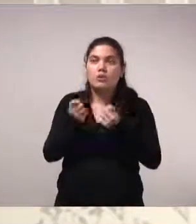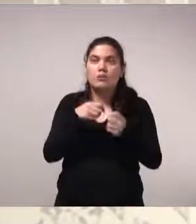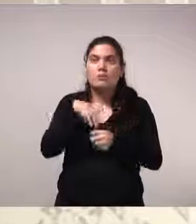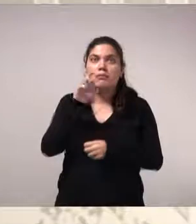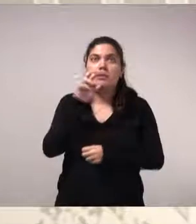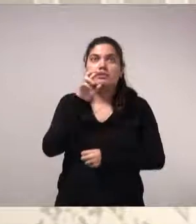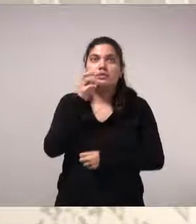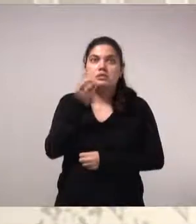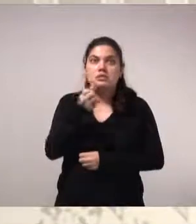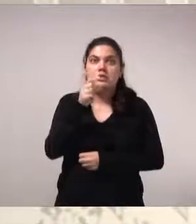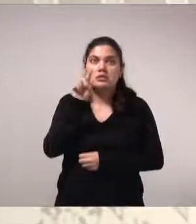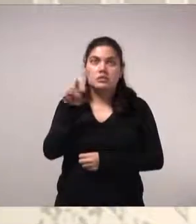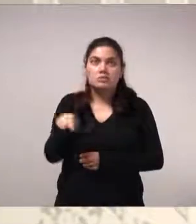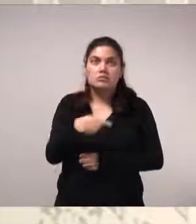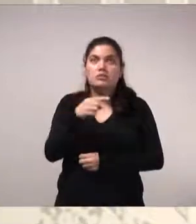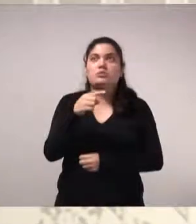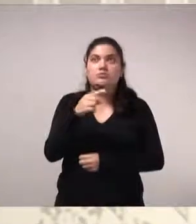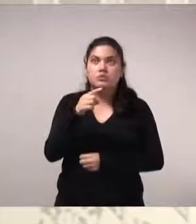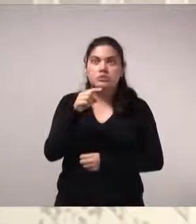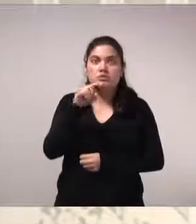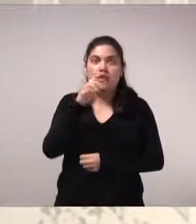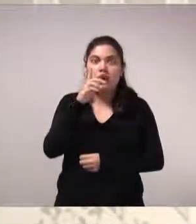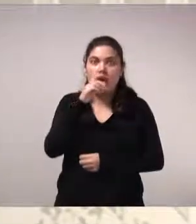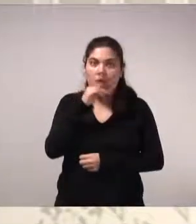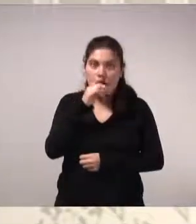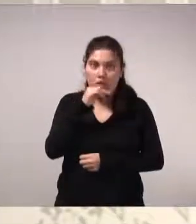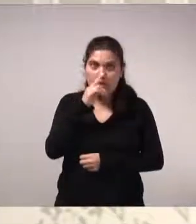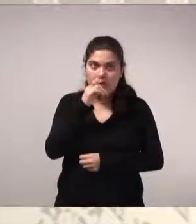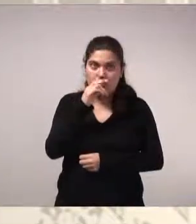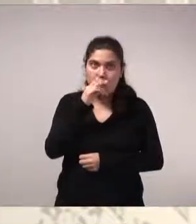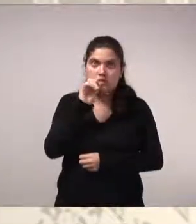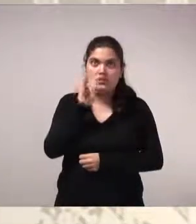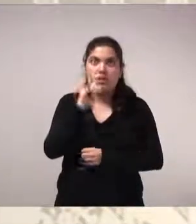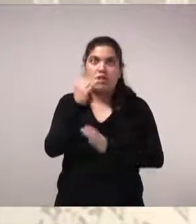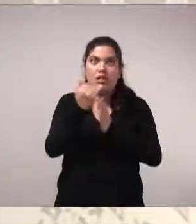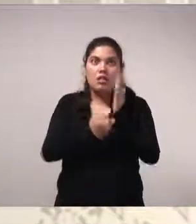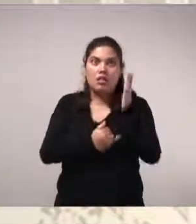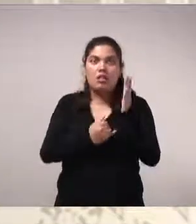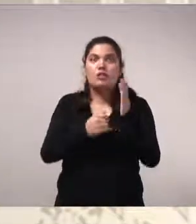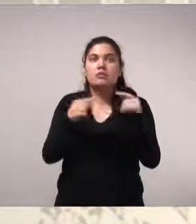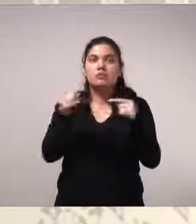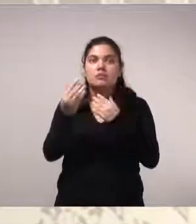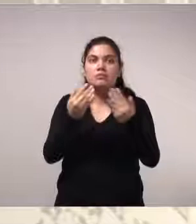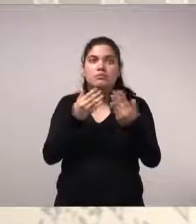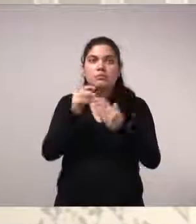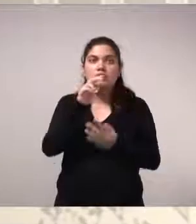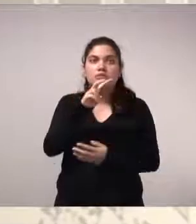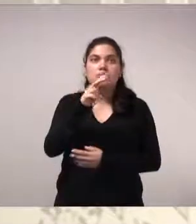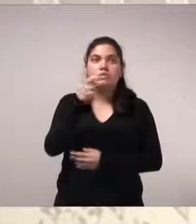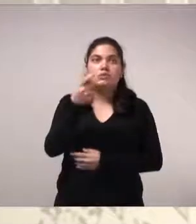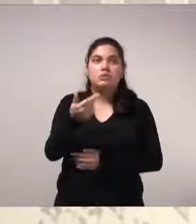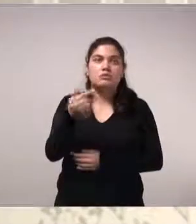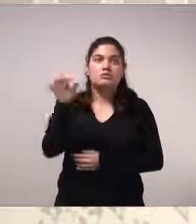6 mil metros cúbicos de água. Em termos de redução, quase 52%,